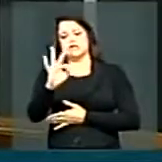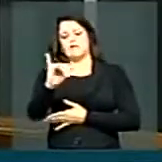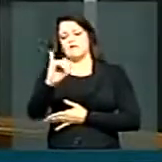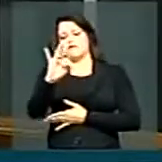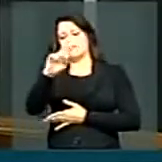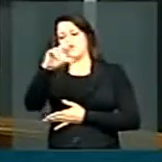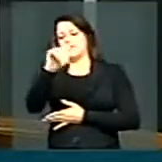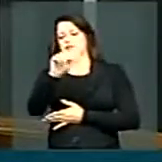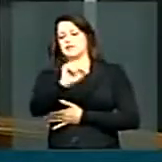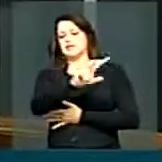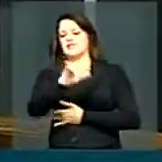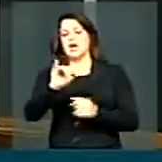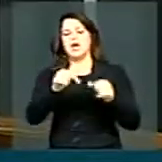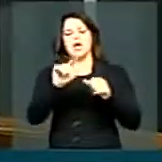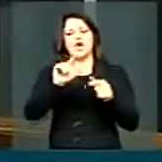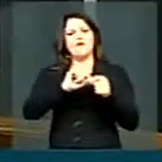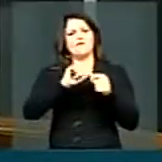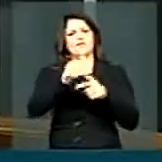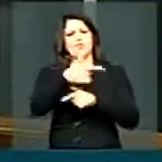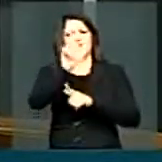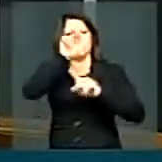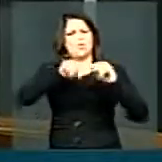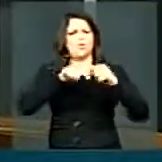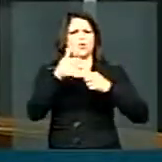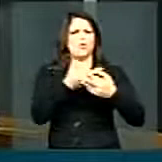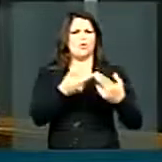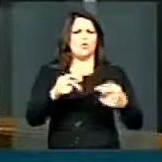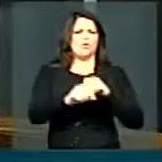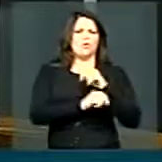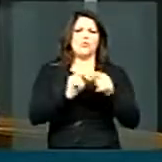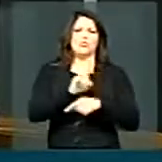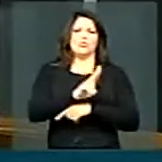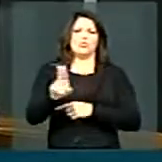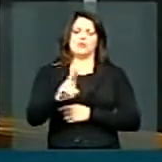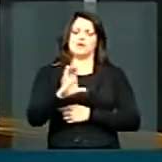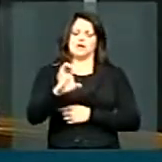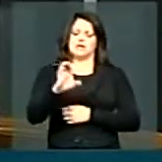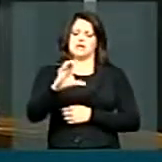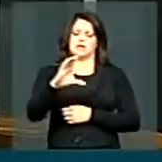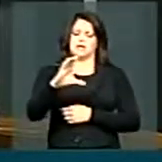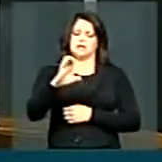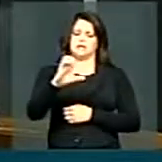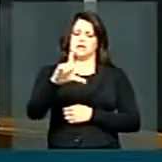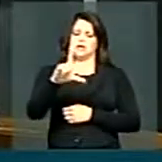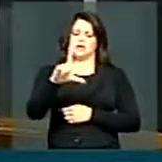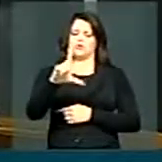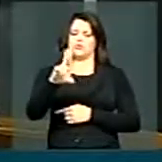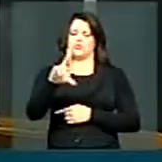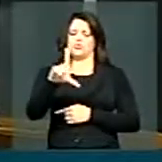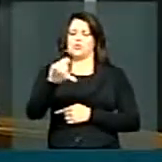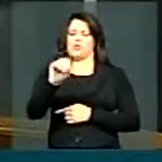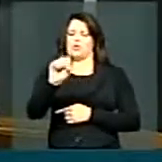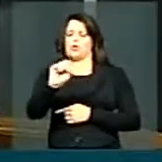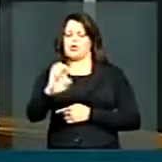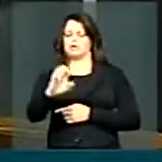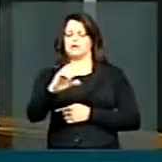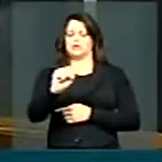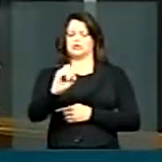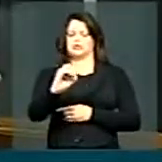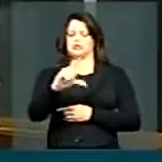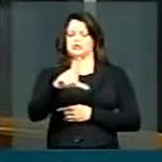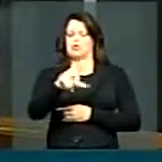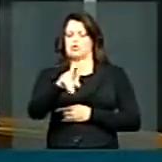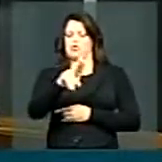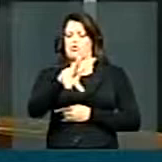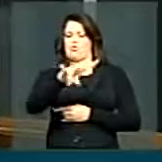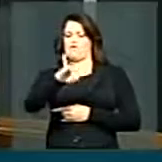ser de produzir um outro produto, que é denominado celulose solúvel. E durante a paralisação há